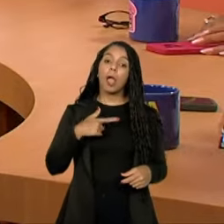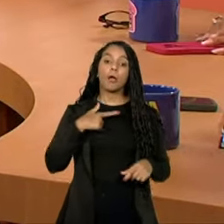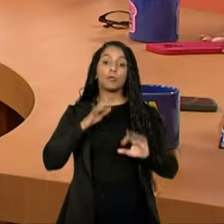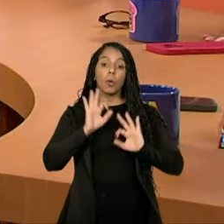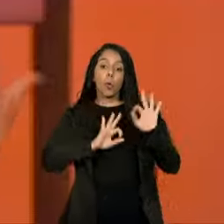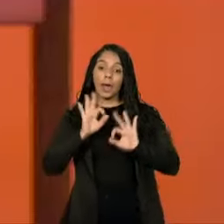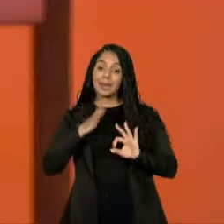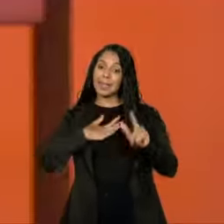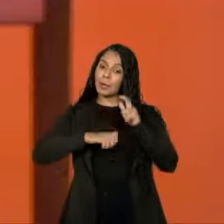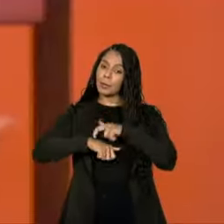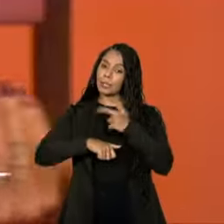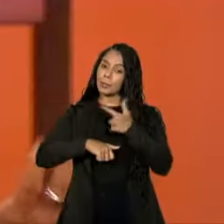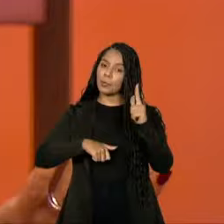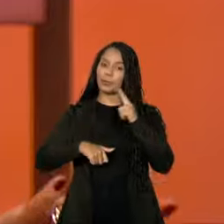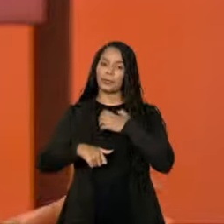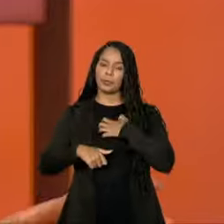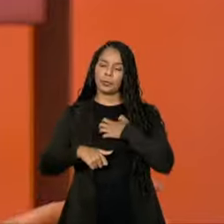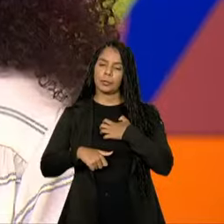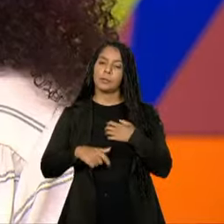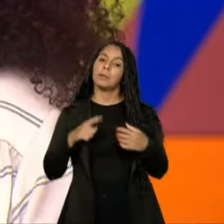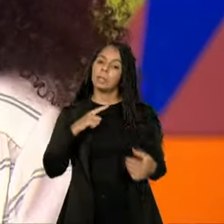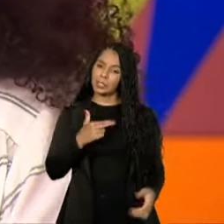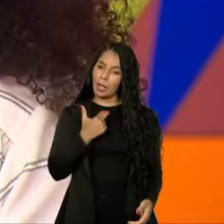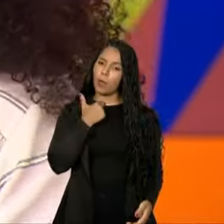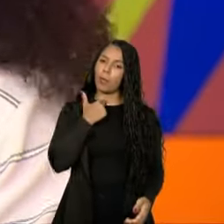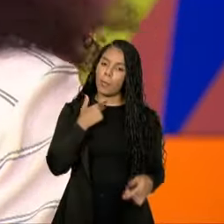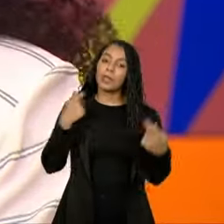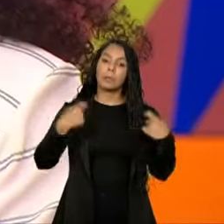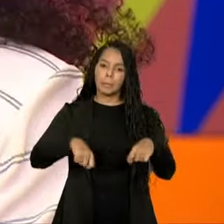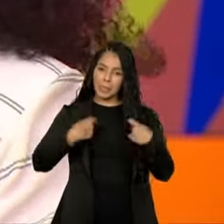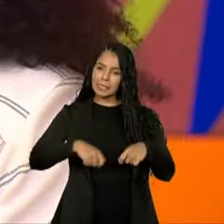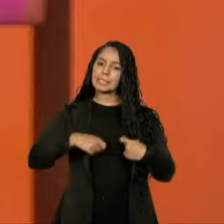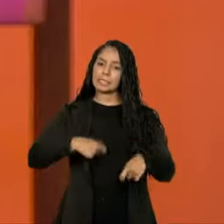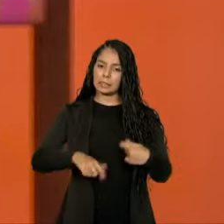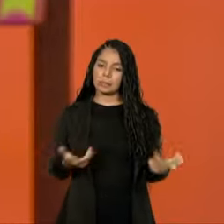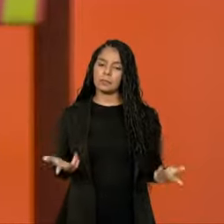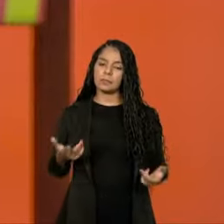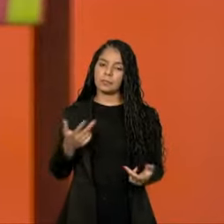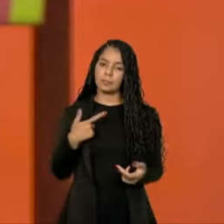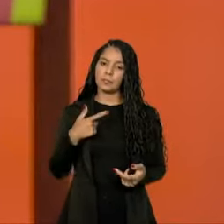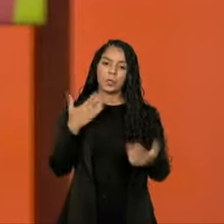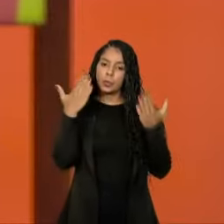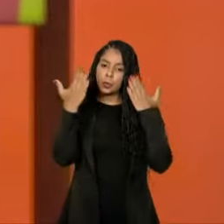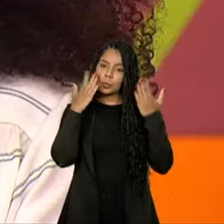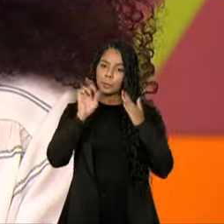de um outro isso. jeito. Agora, estar ocupado é muito importante. Muito importante. E eu daria, não sou